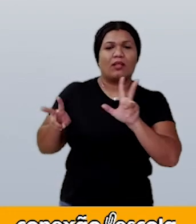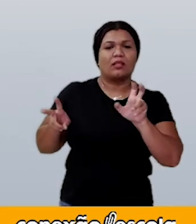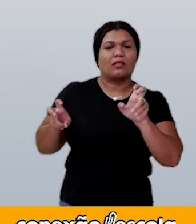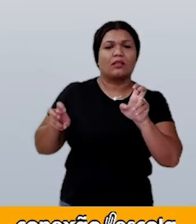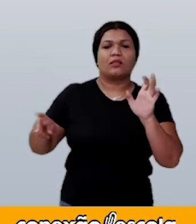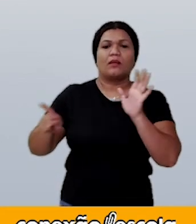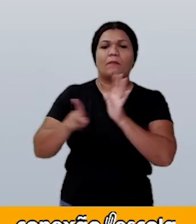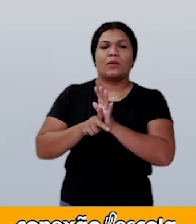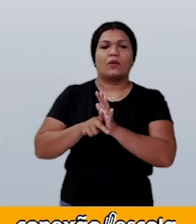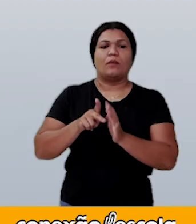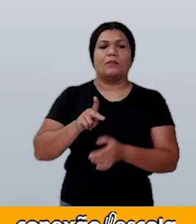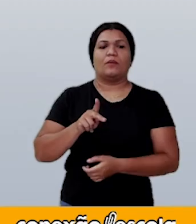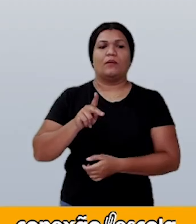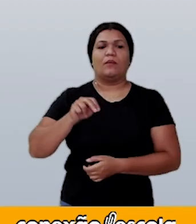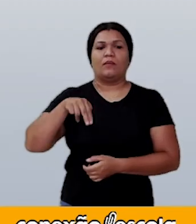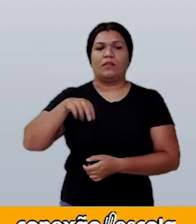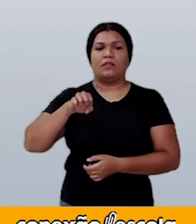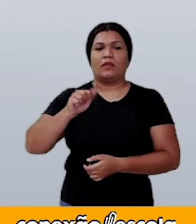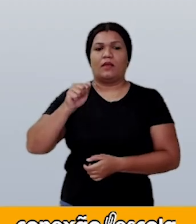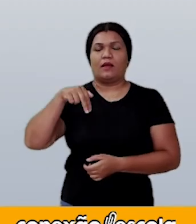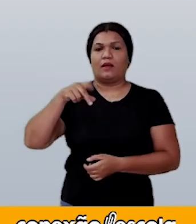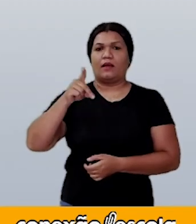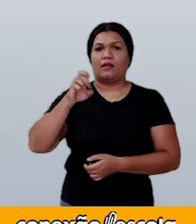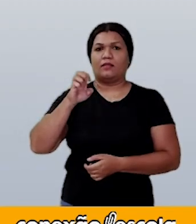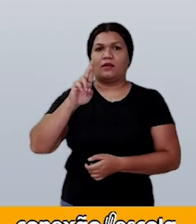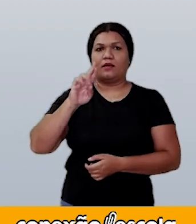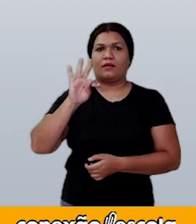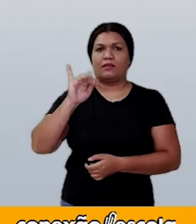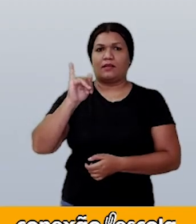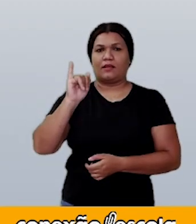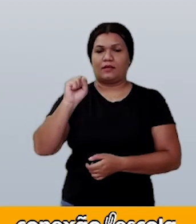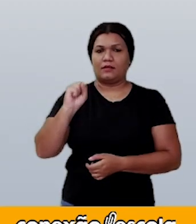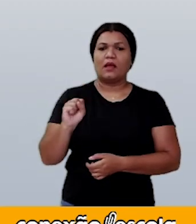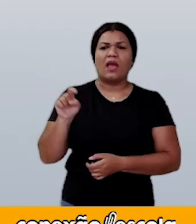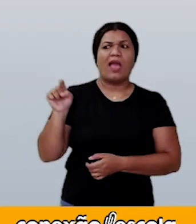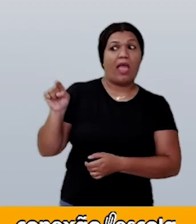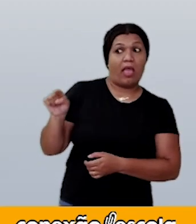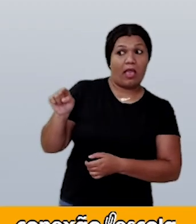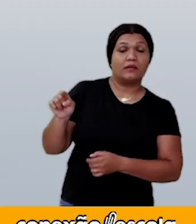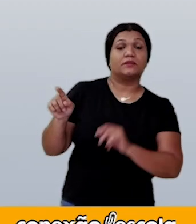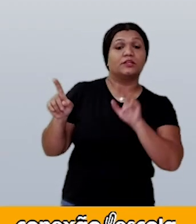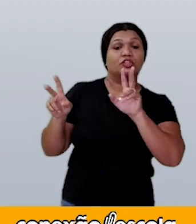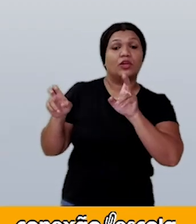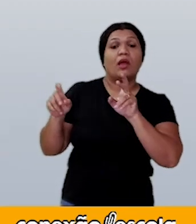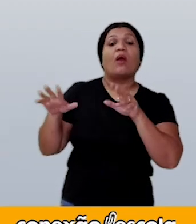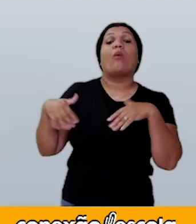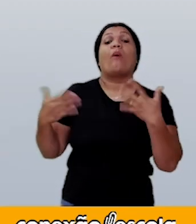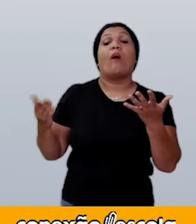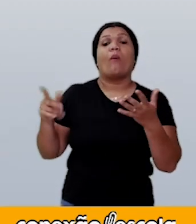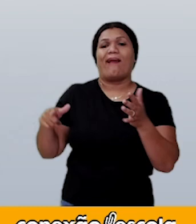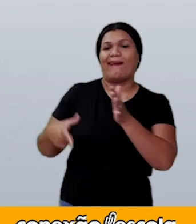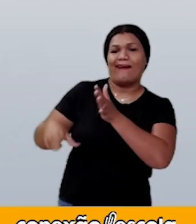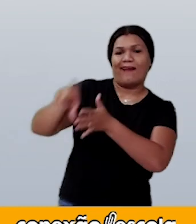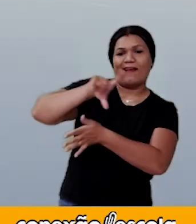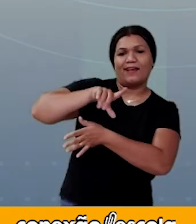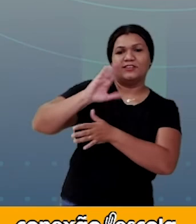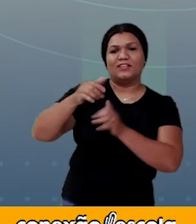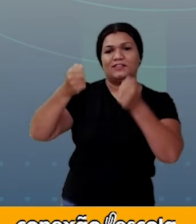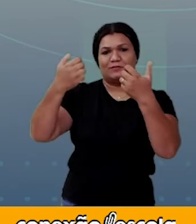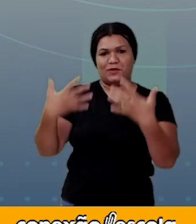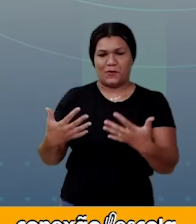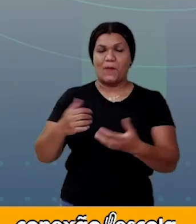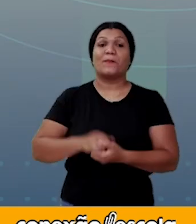neandertais. Esse título, que título é esse? Todo esse que nós riscamos, que já foi dito